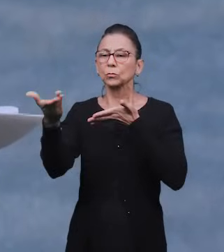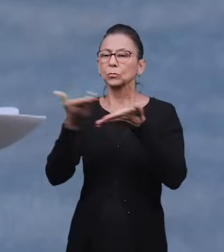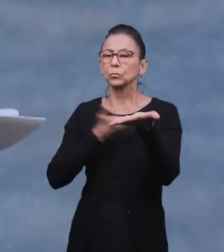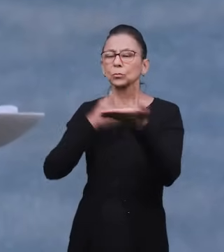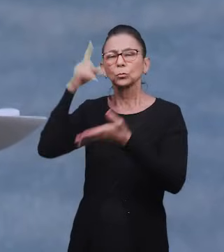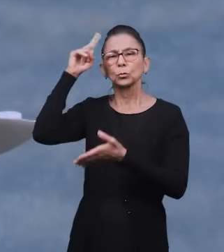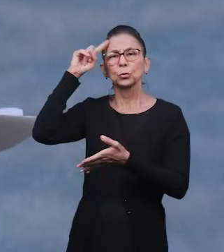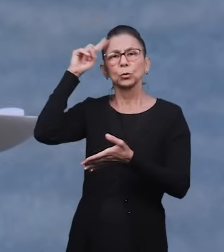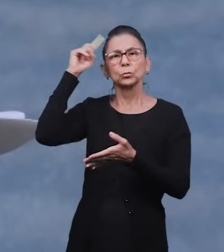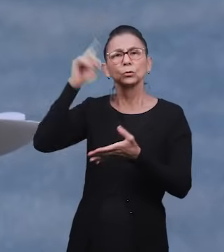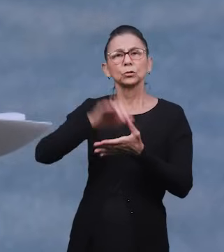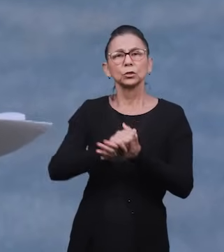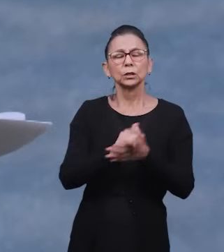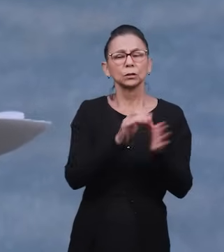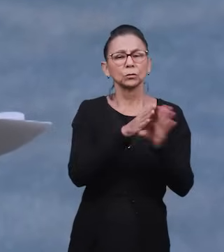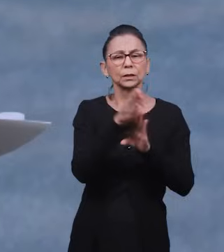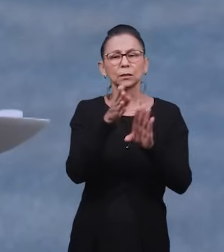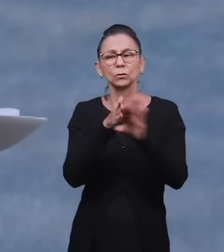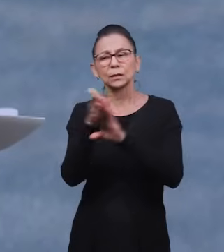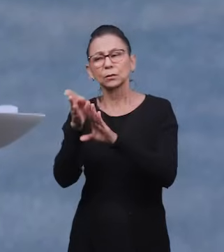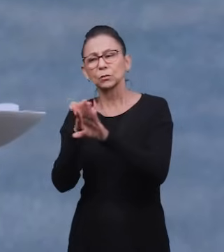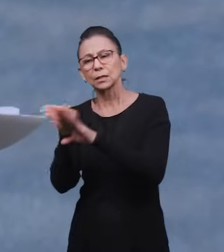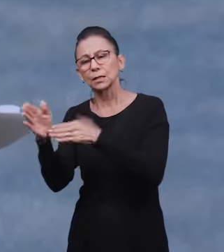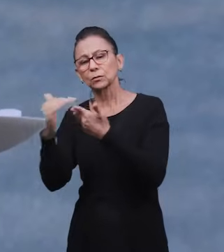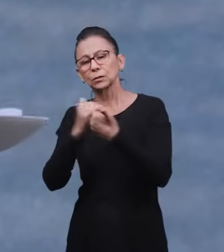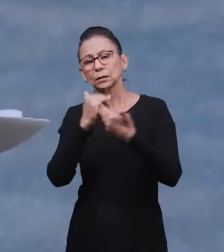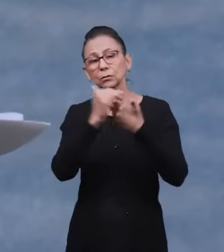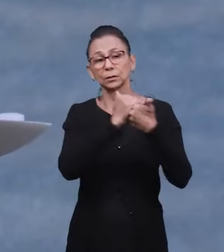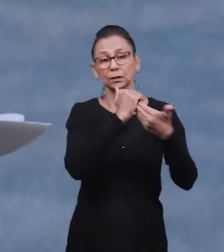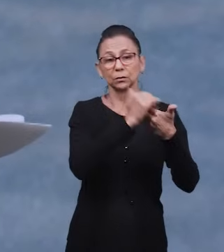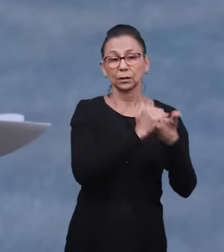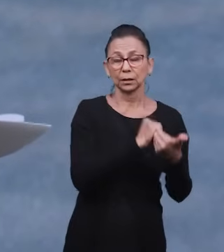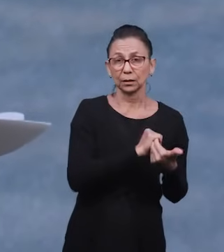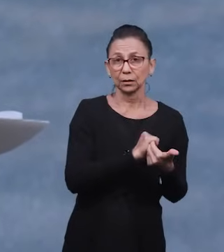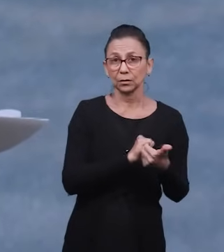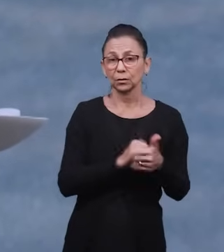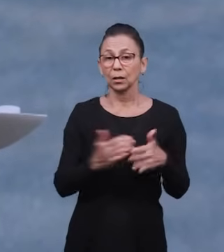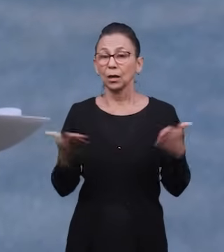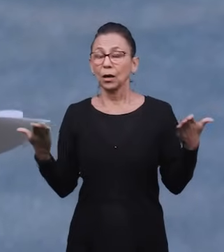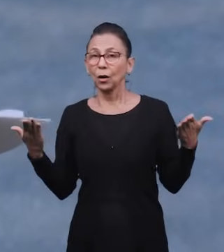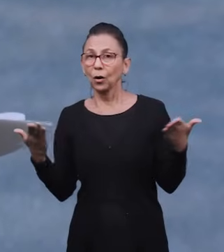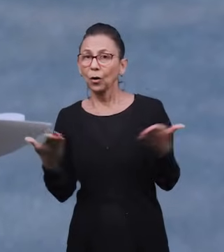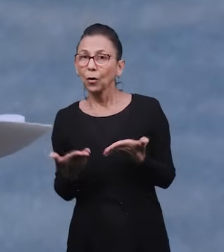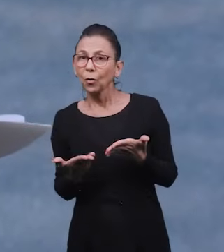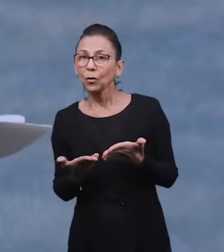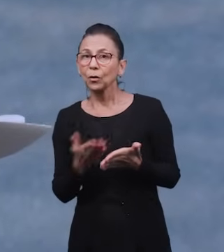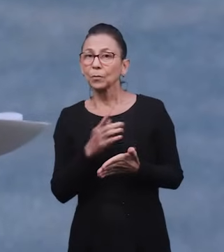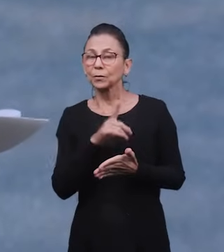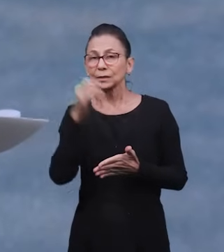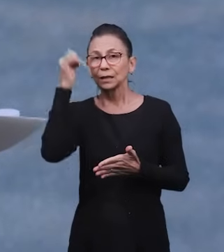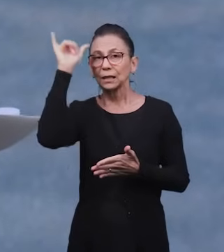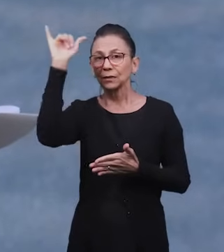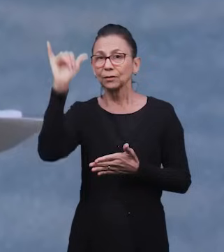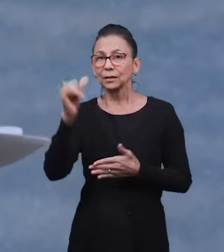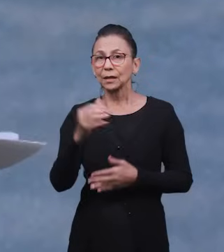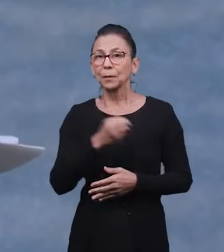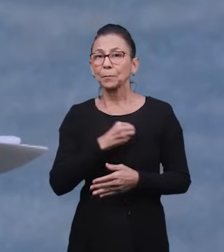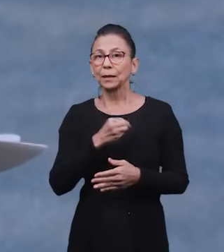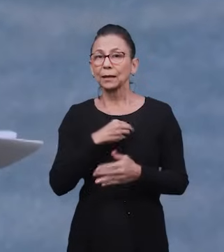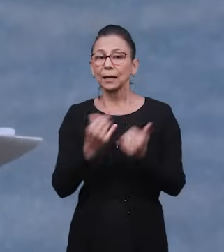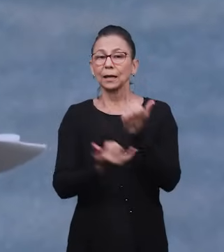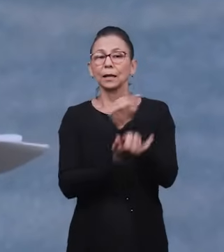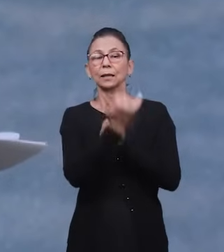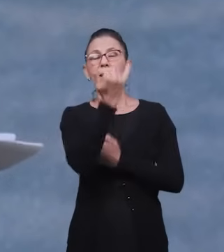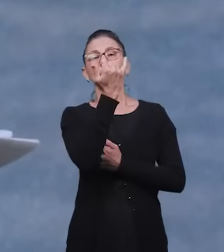outros, todos os dias, durante o tempo que se chama hoje, para que nenhum de vós se endureça pelo engano do